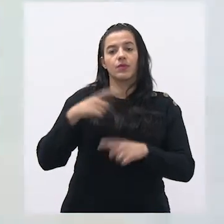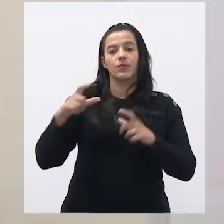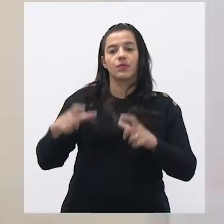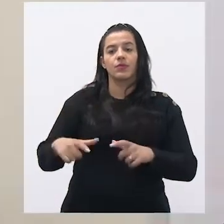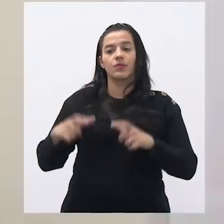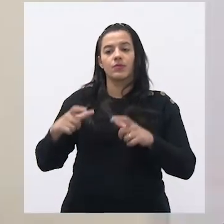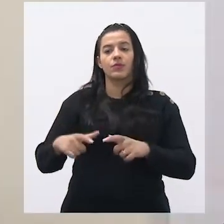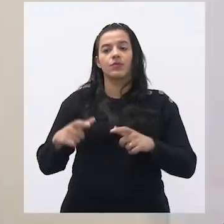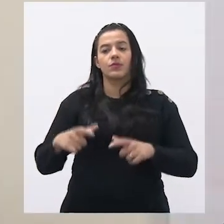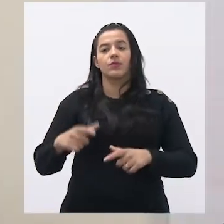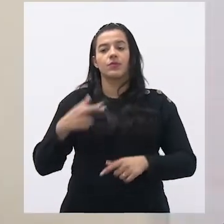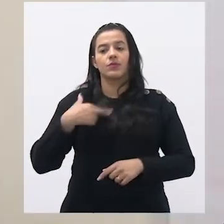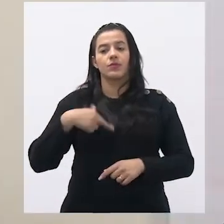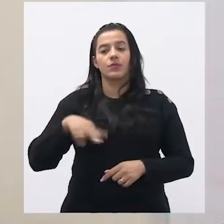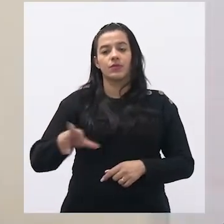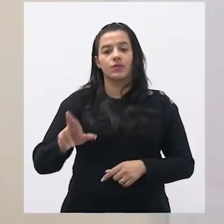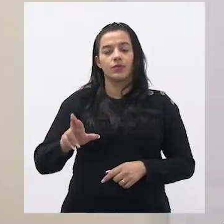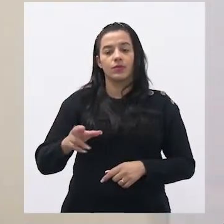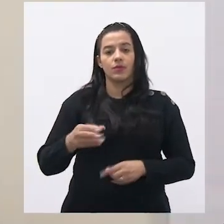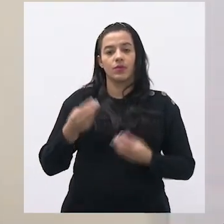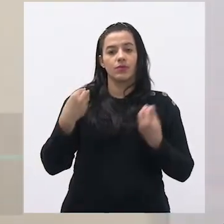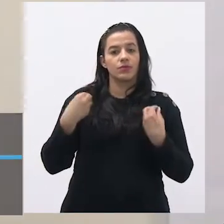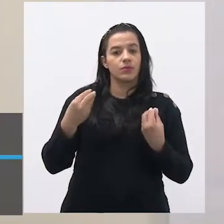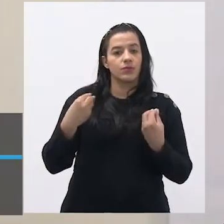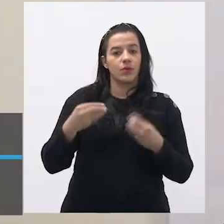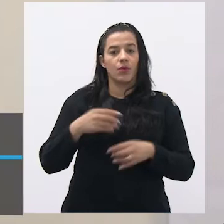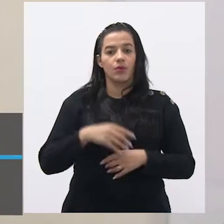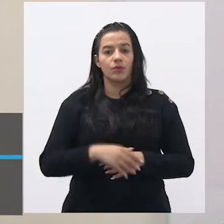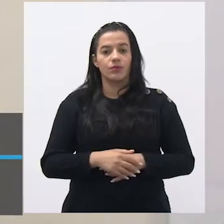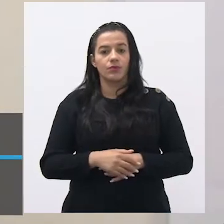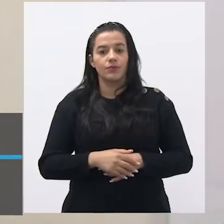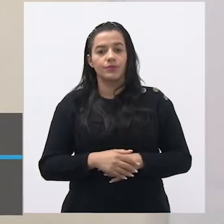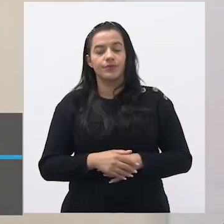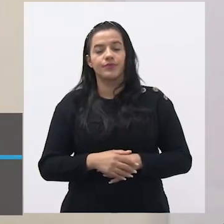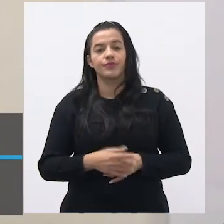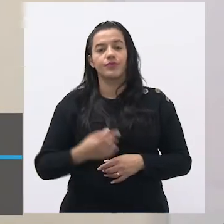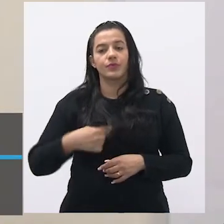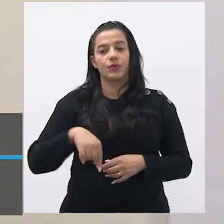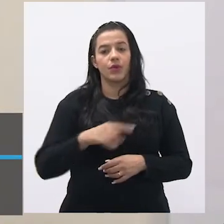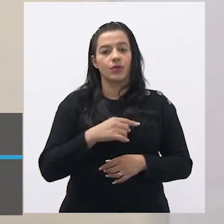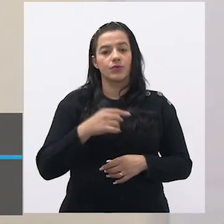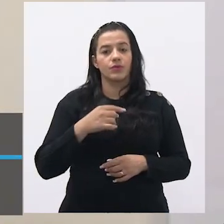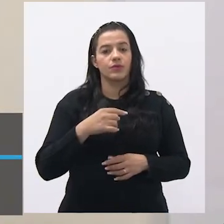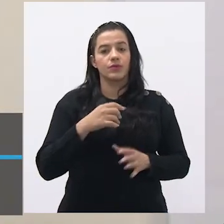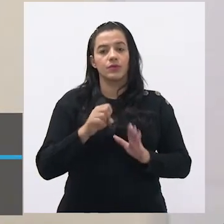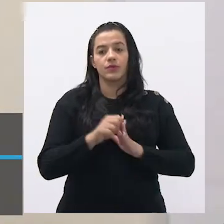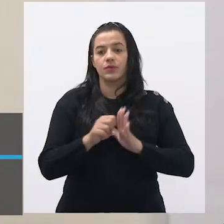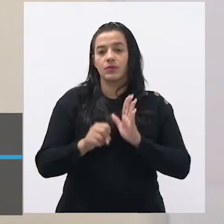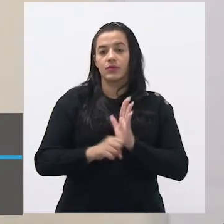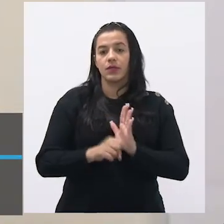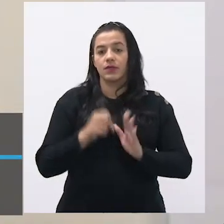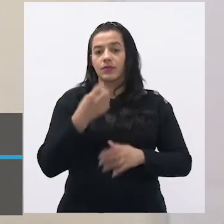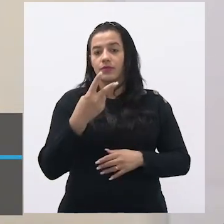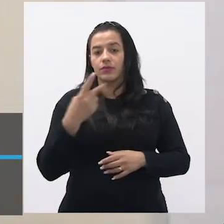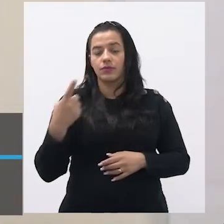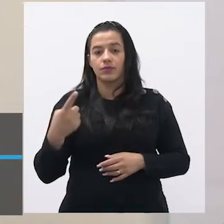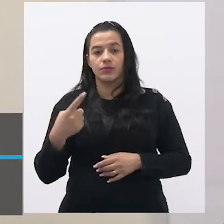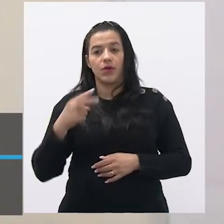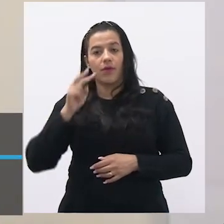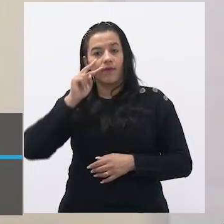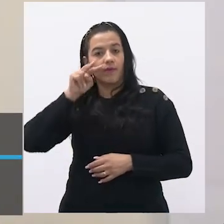instituição religiosa absurda. Como é que a gente, em pleno século XXI, ainda vê esse tipo